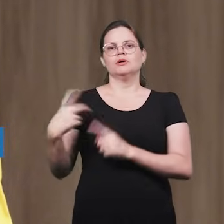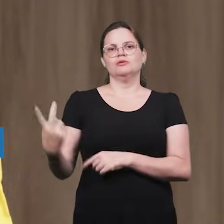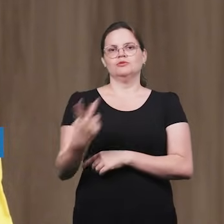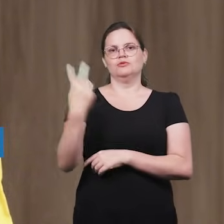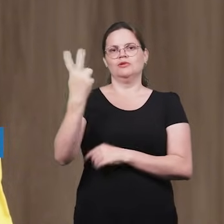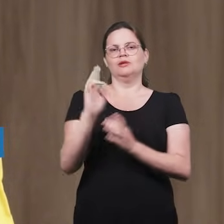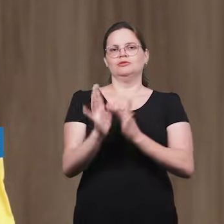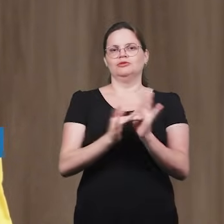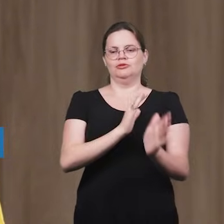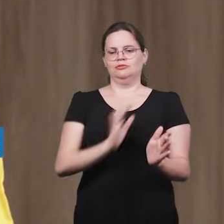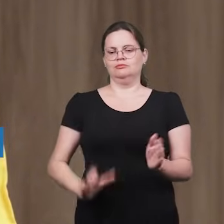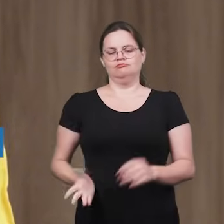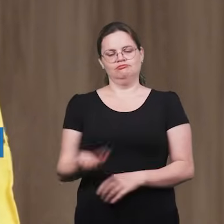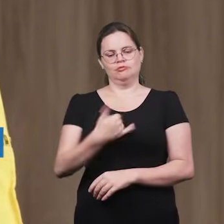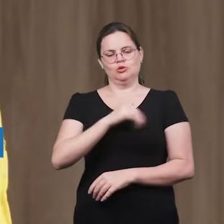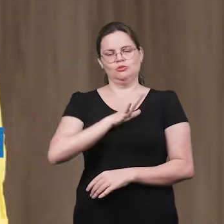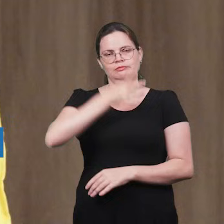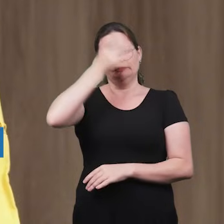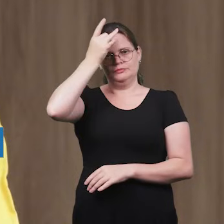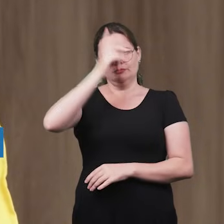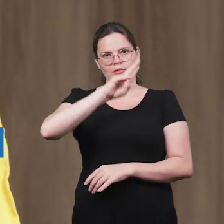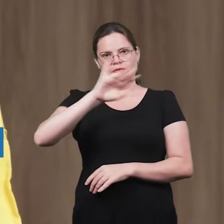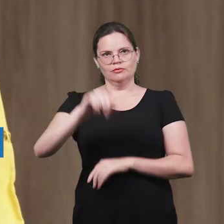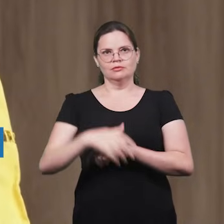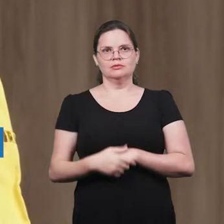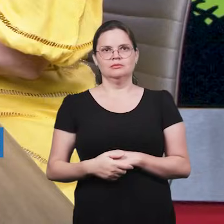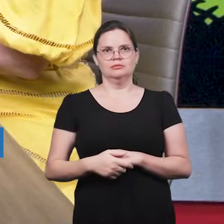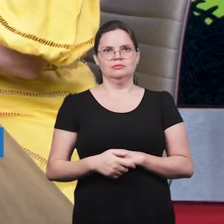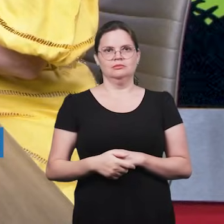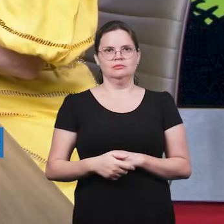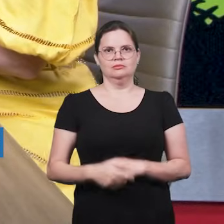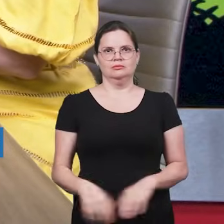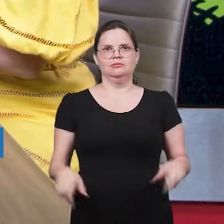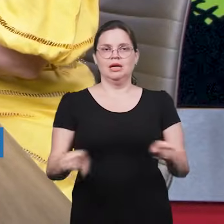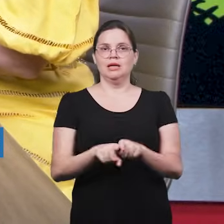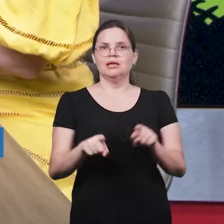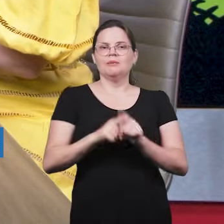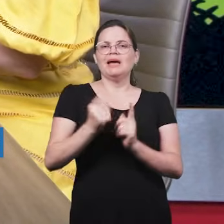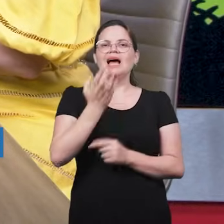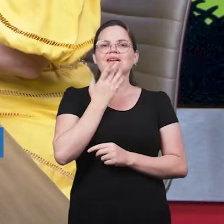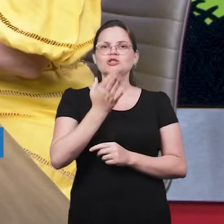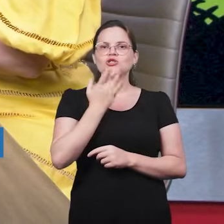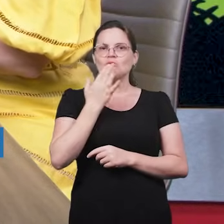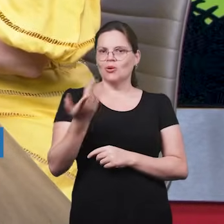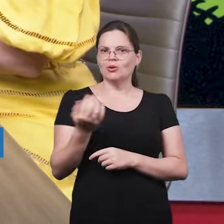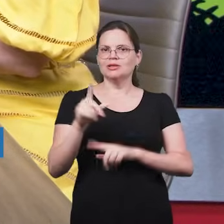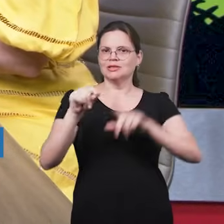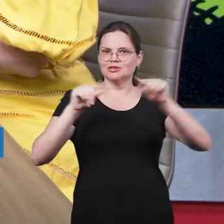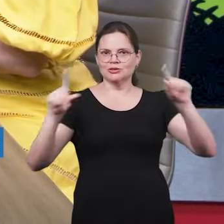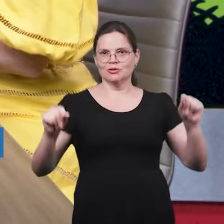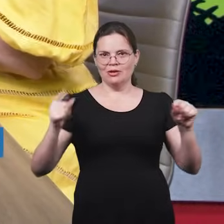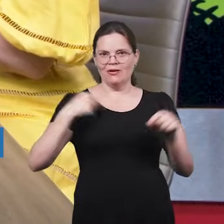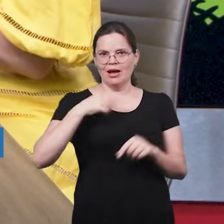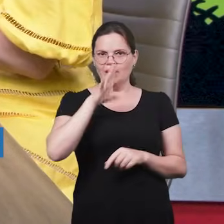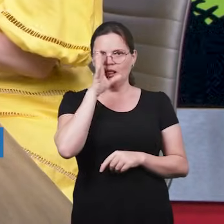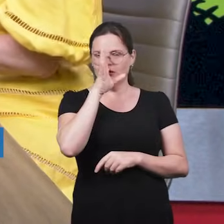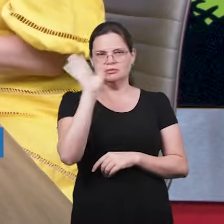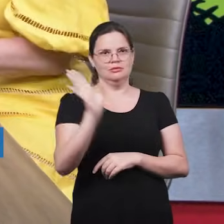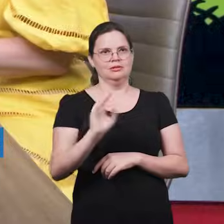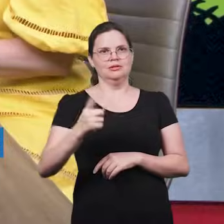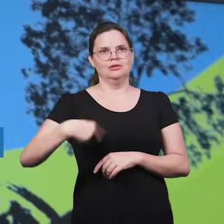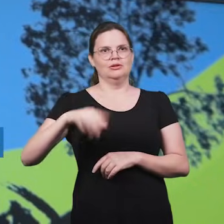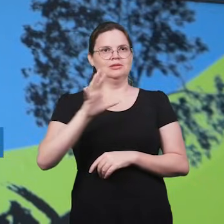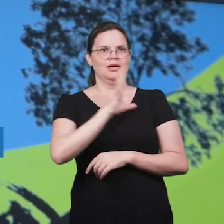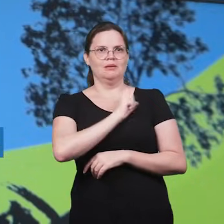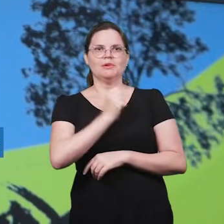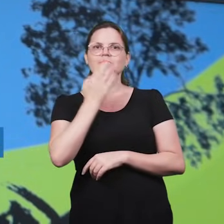no seu coração. E as cores também não foram escolhidas aleatoriamente, não é verdade, Kézia? É verdade, nós amamos as cores, não é?